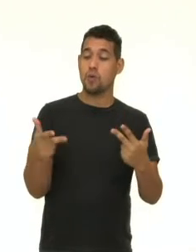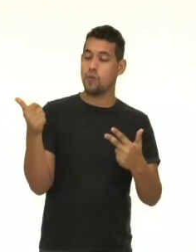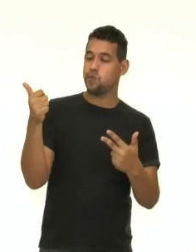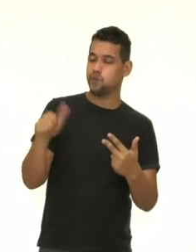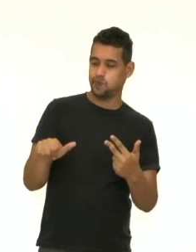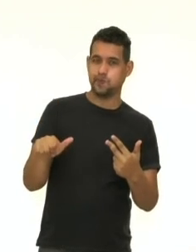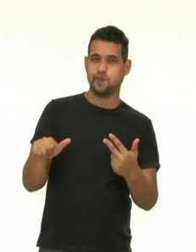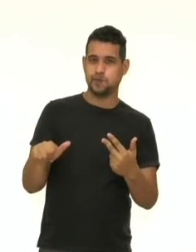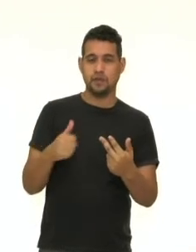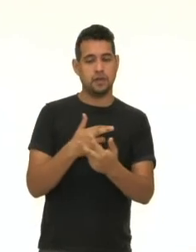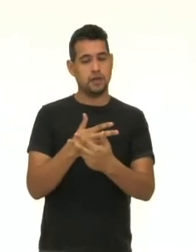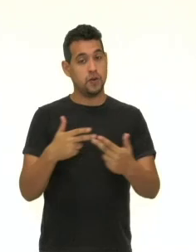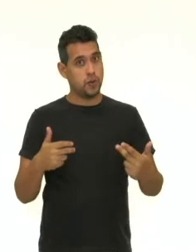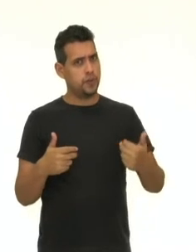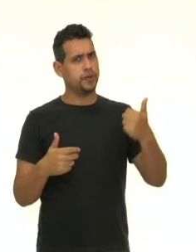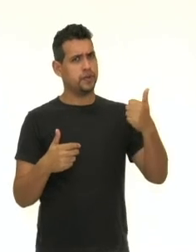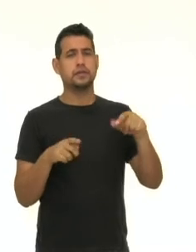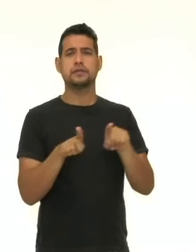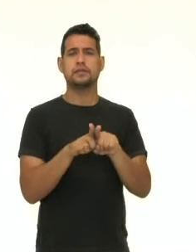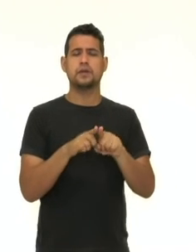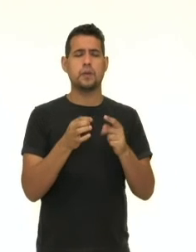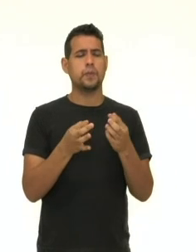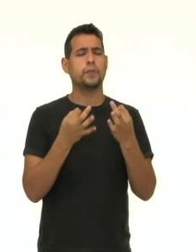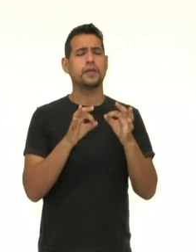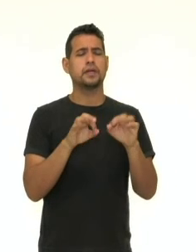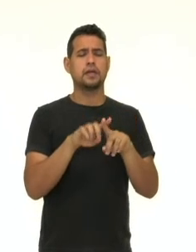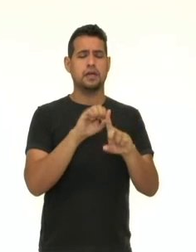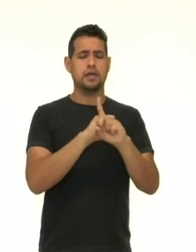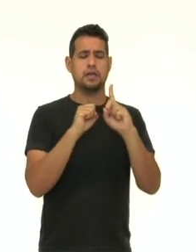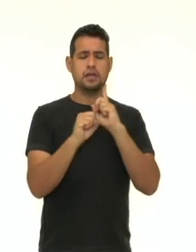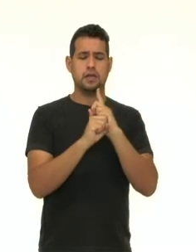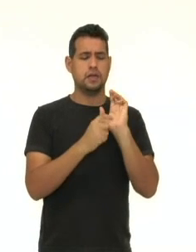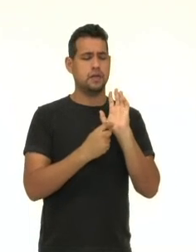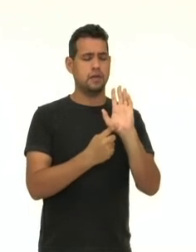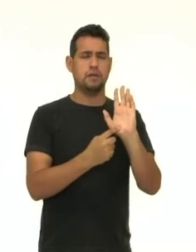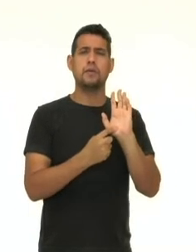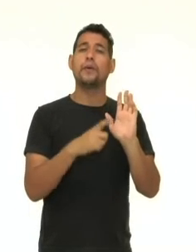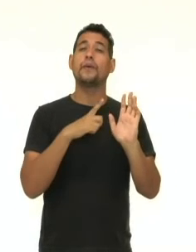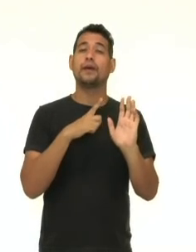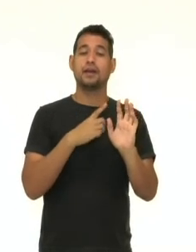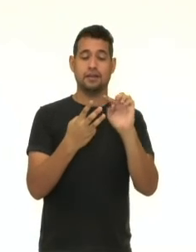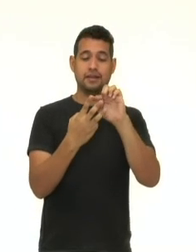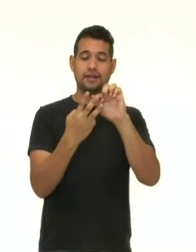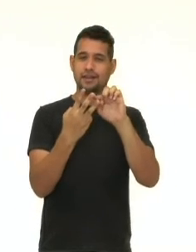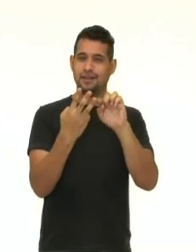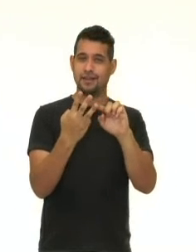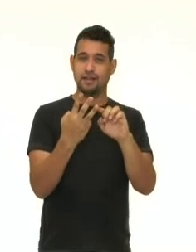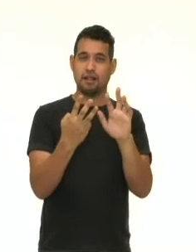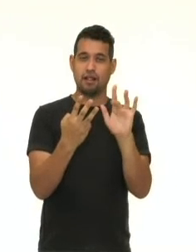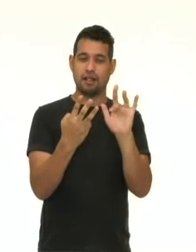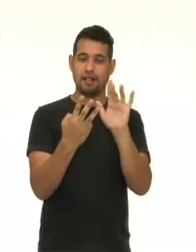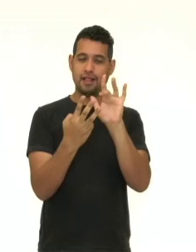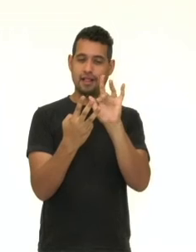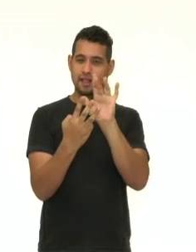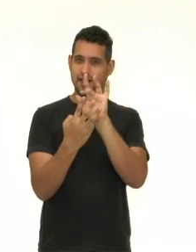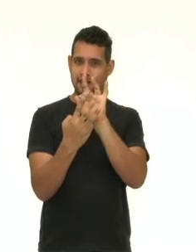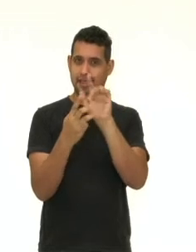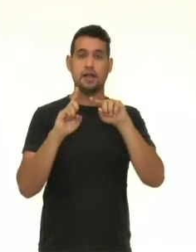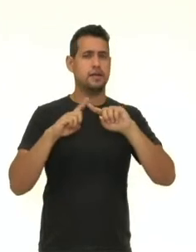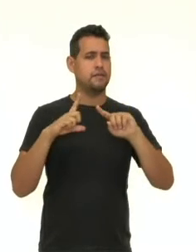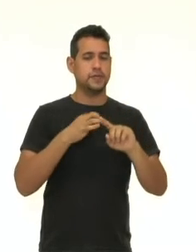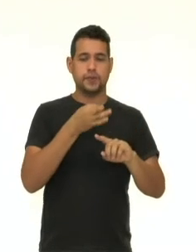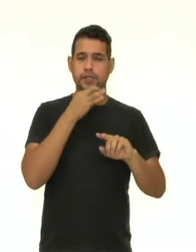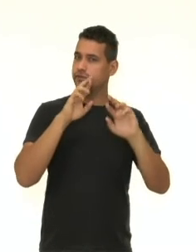negativo, né? A crítica à sociedade, mostrando o triângulo amoroso. E essas